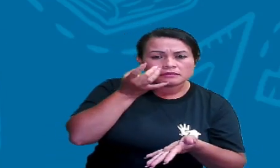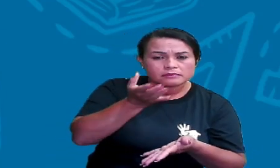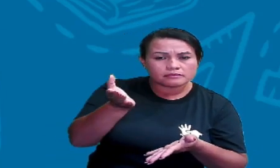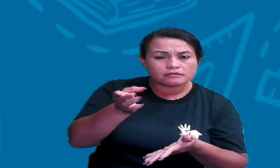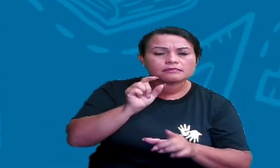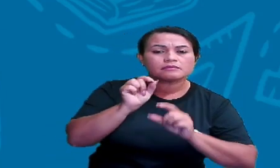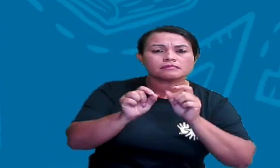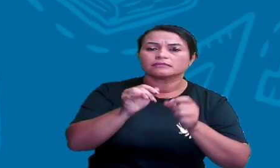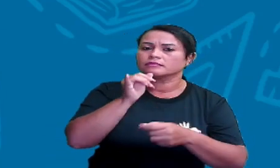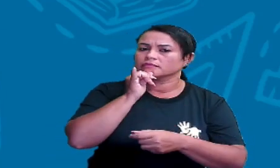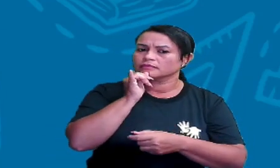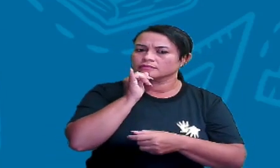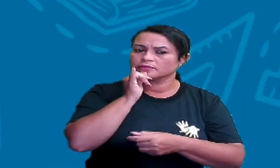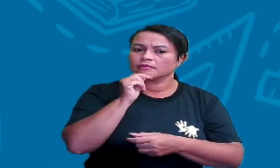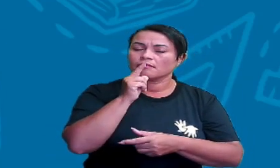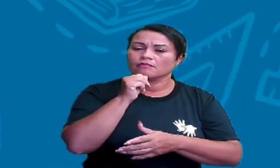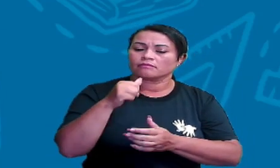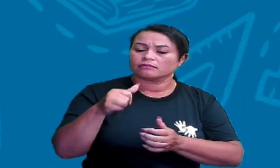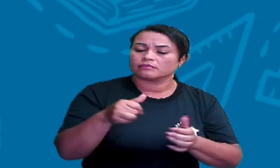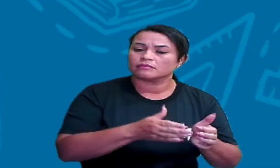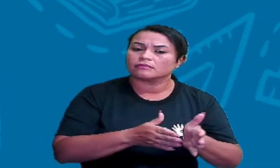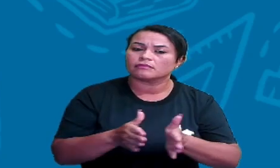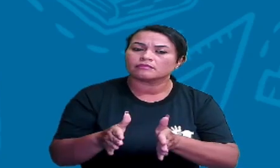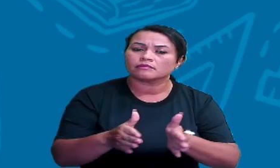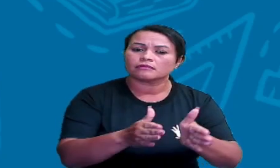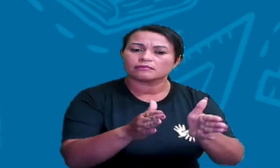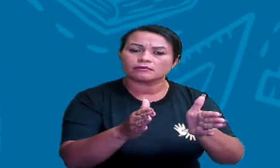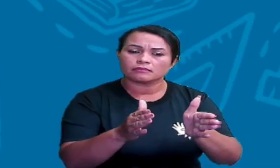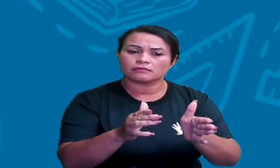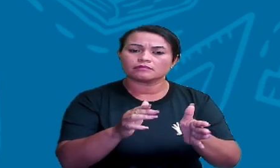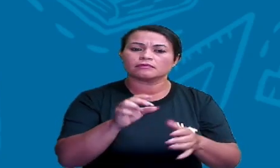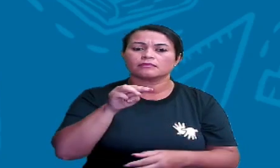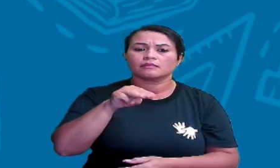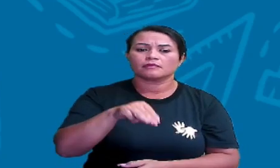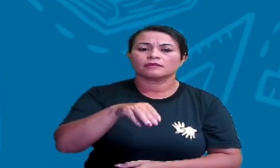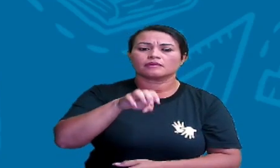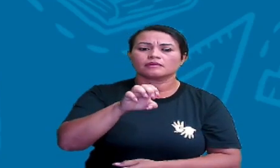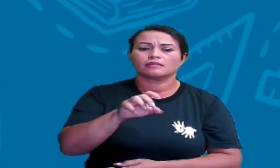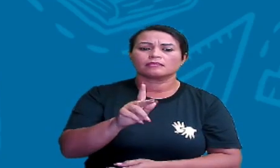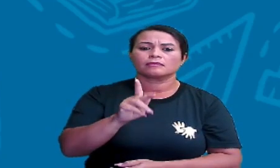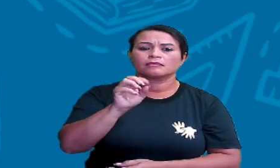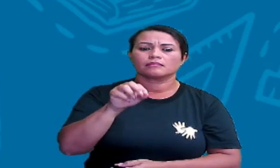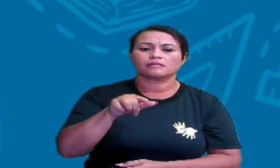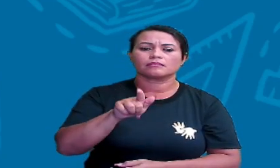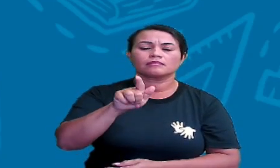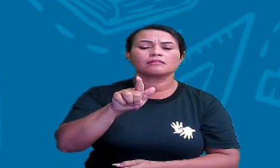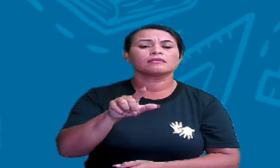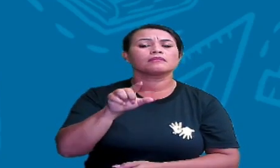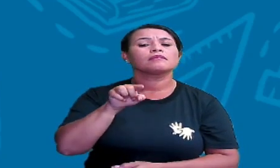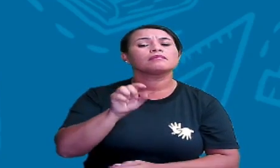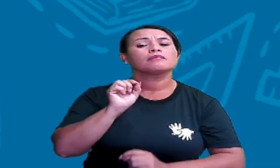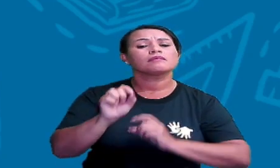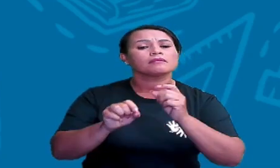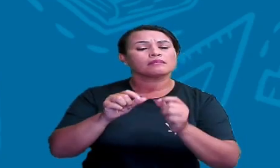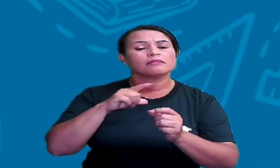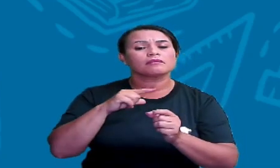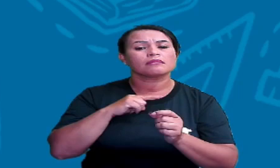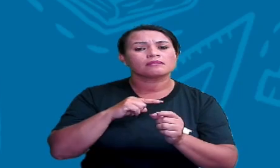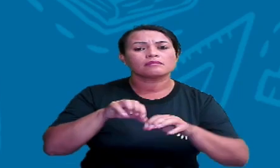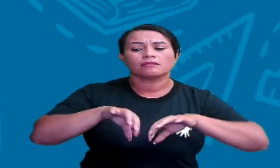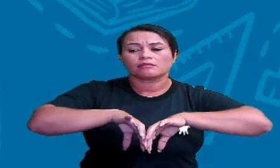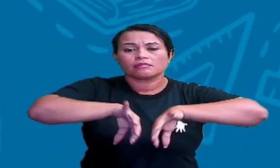exemplo. Esse rio aí, ó, é o rio Meong, que é um exemplo de limite natural. Esse rio divide os territórios